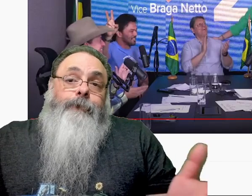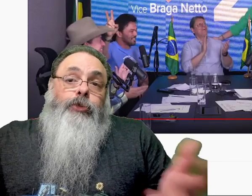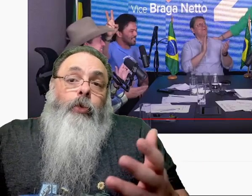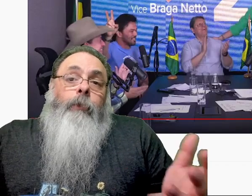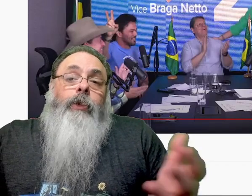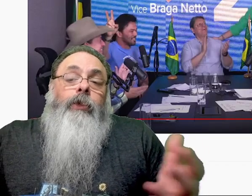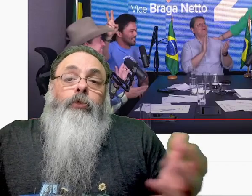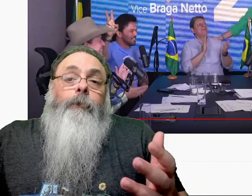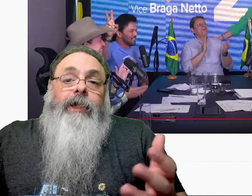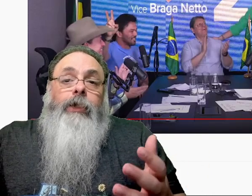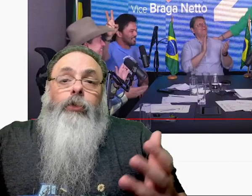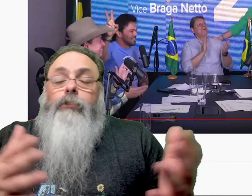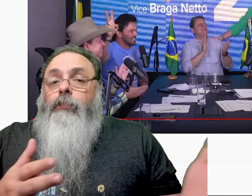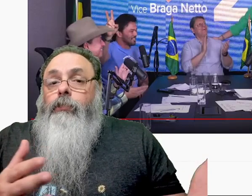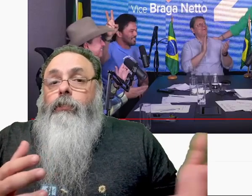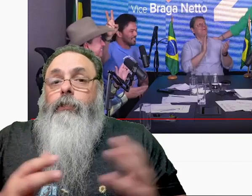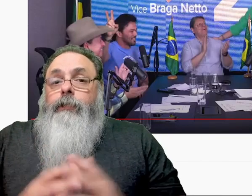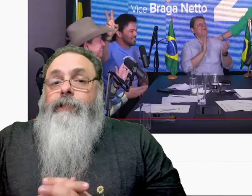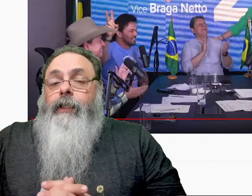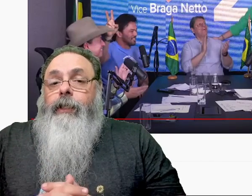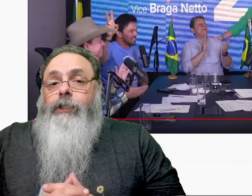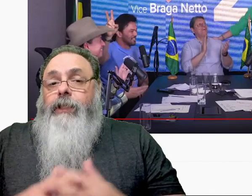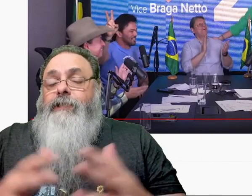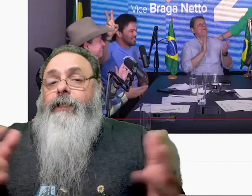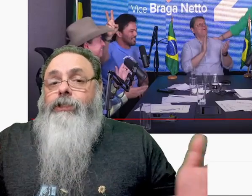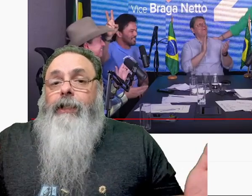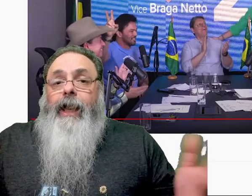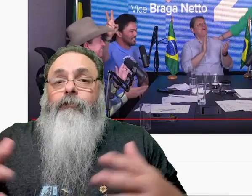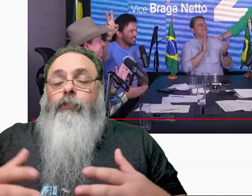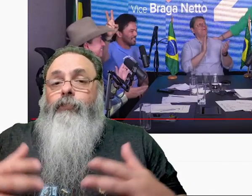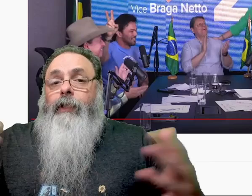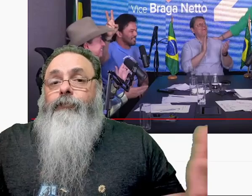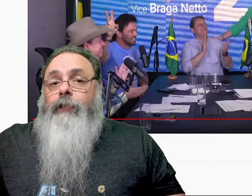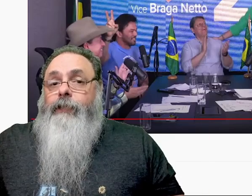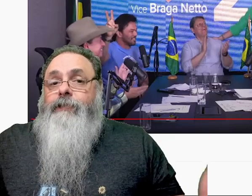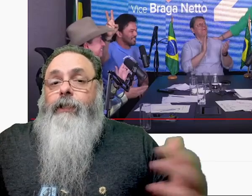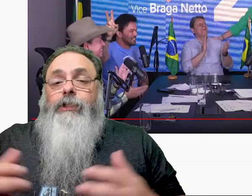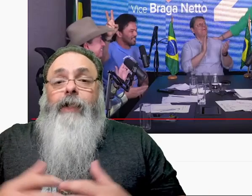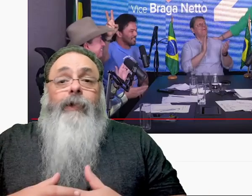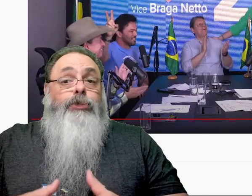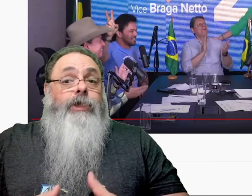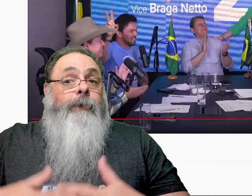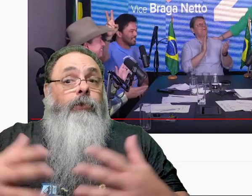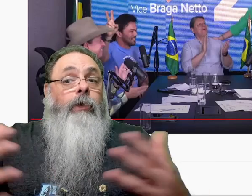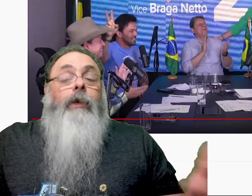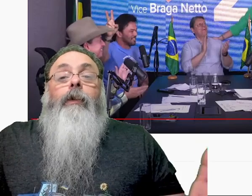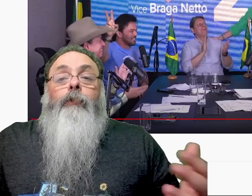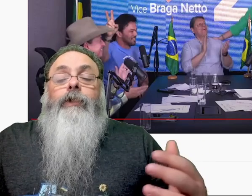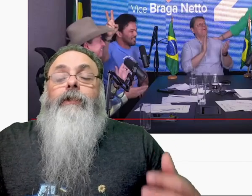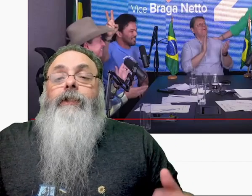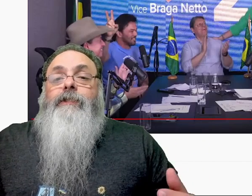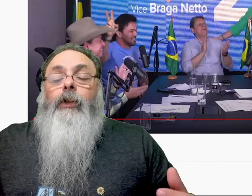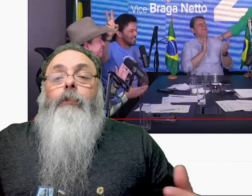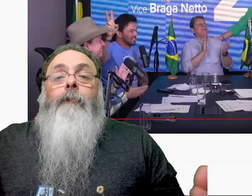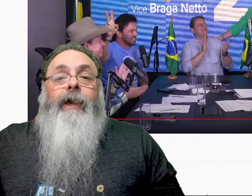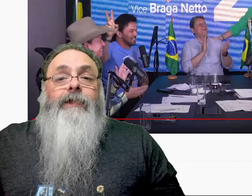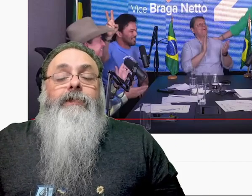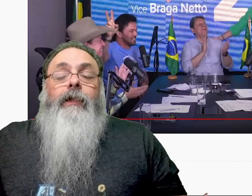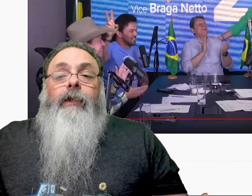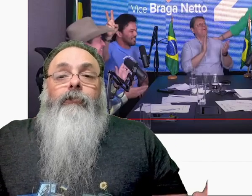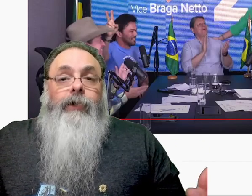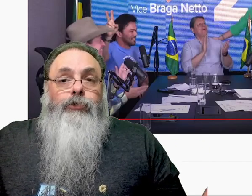uma pena que tirou um pouquinho do brilho do desse grande dessa Grande live do final dessa Grande live acabou chamando muita atenção